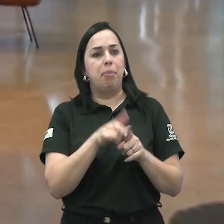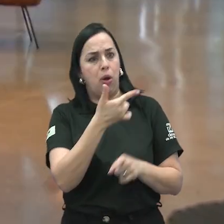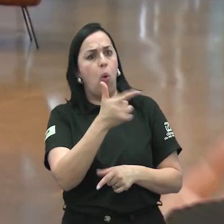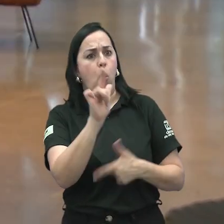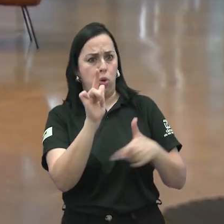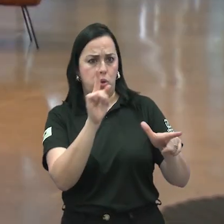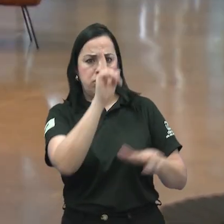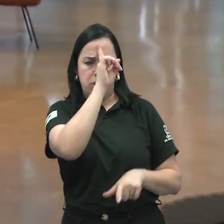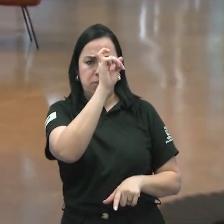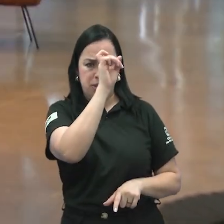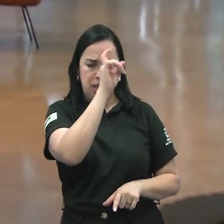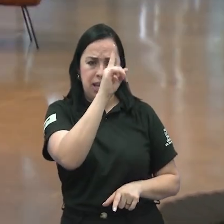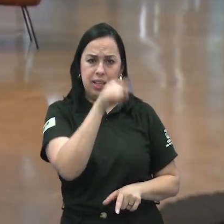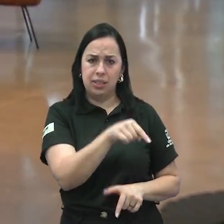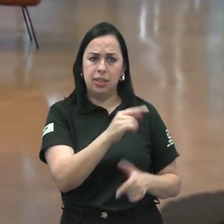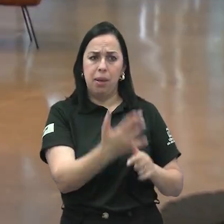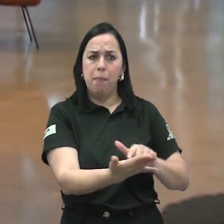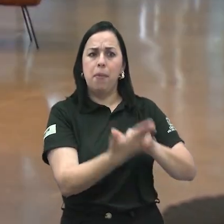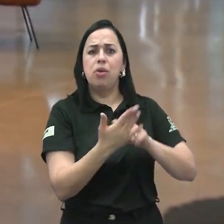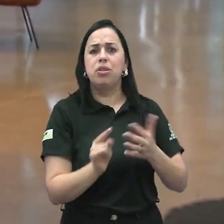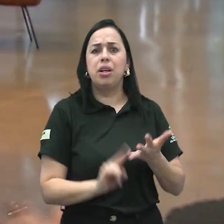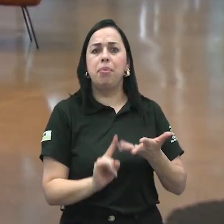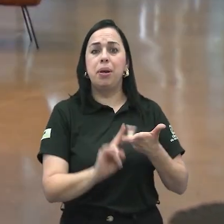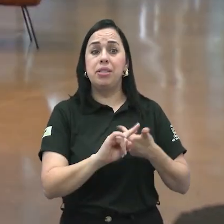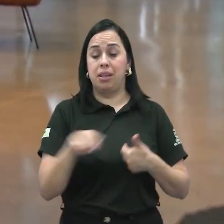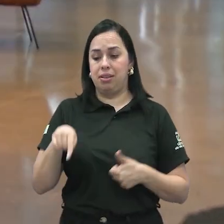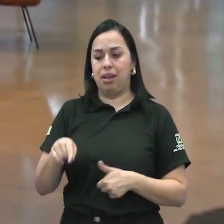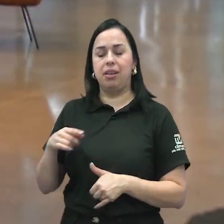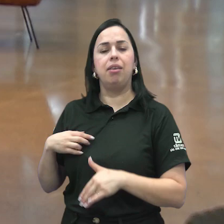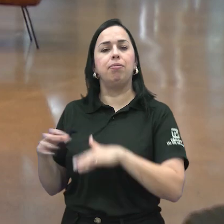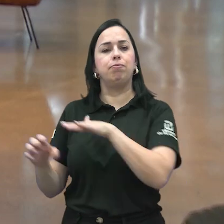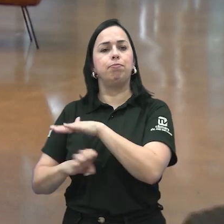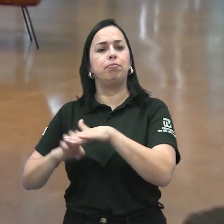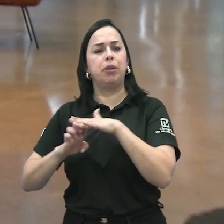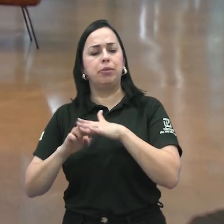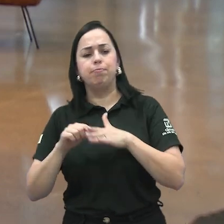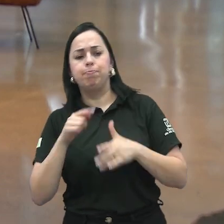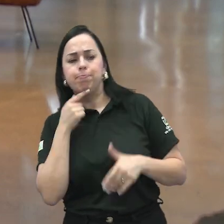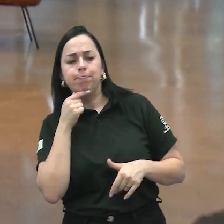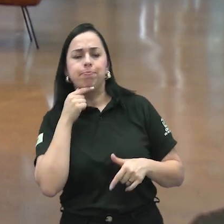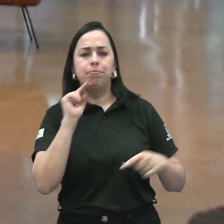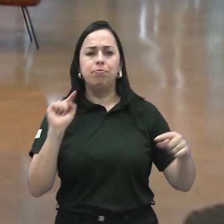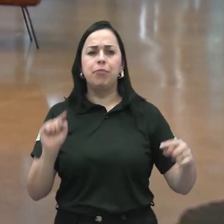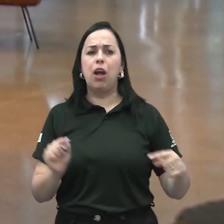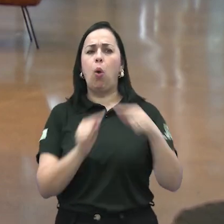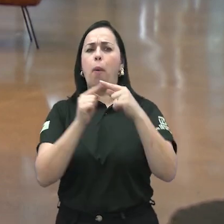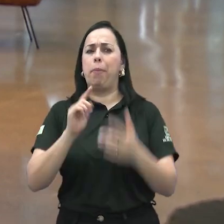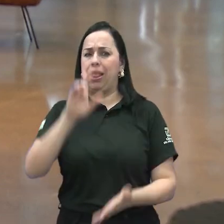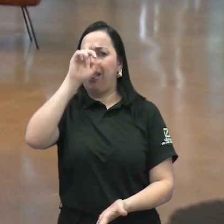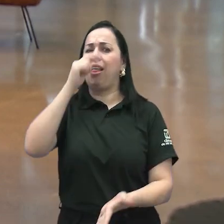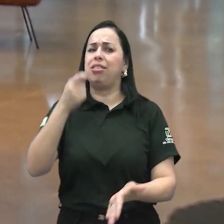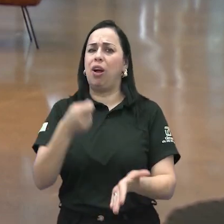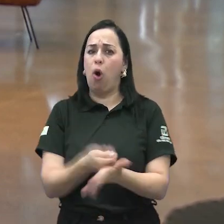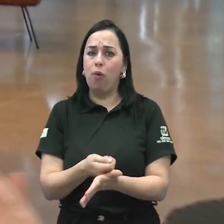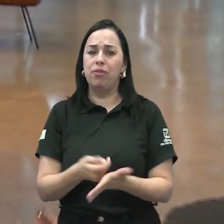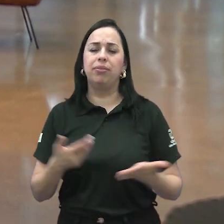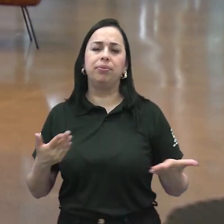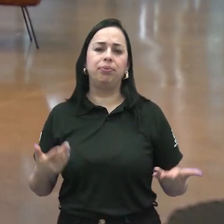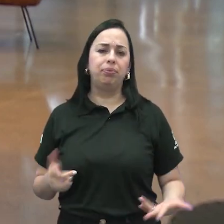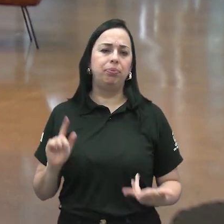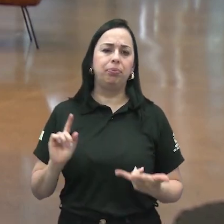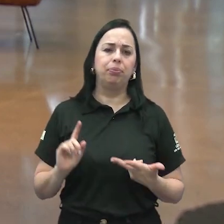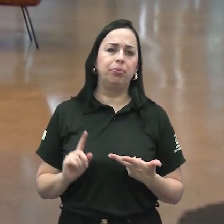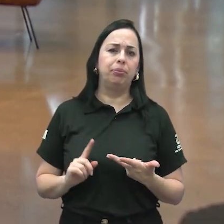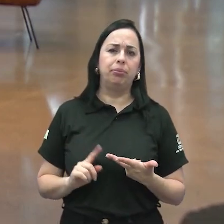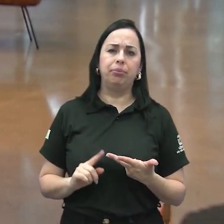outros hospitais e tudo mais, para que as nossas empresas consigam desenvolver soluções para esses desafios. Tem a